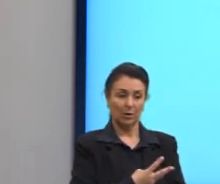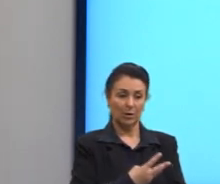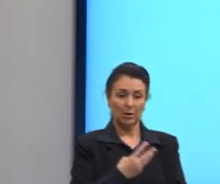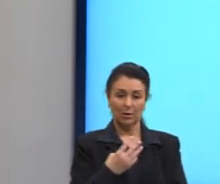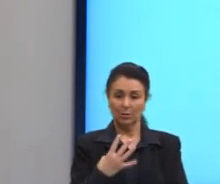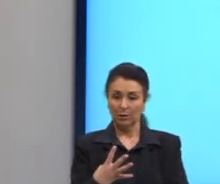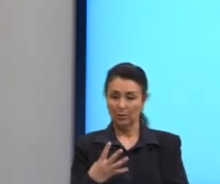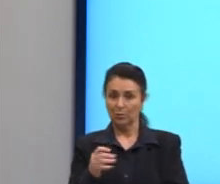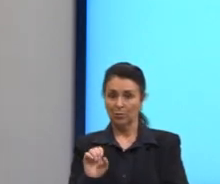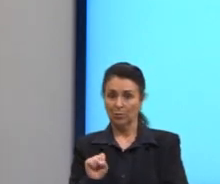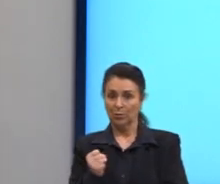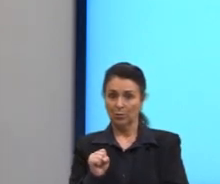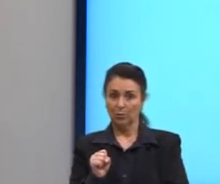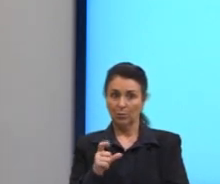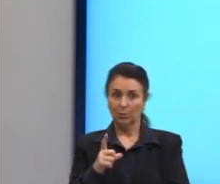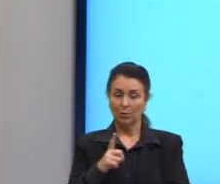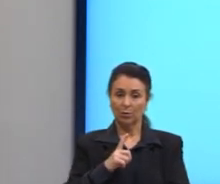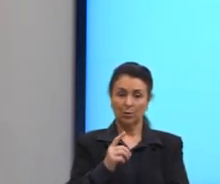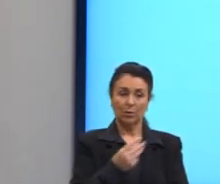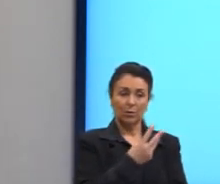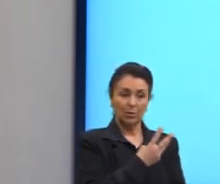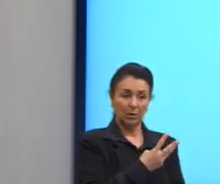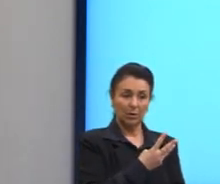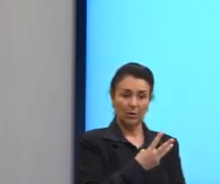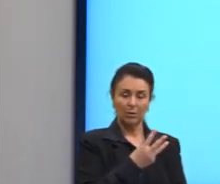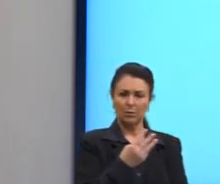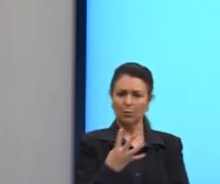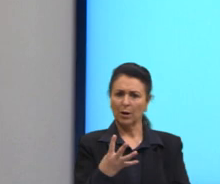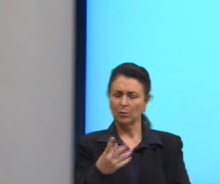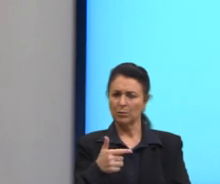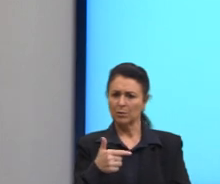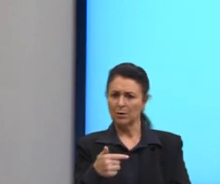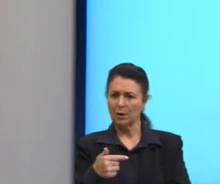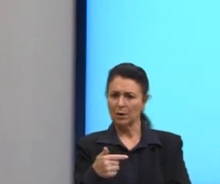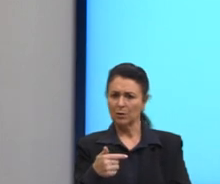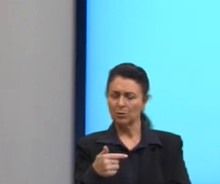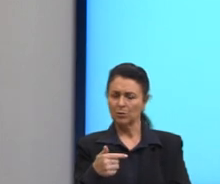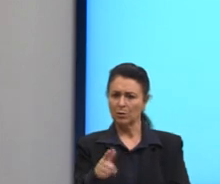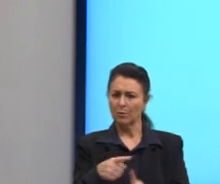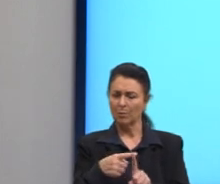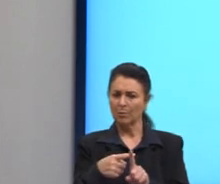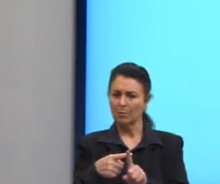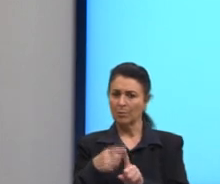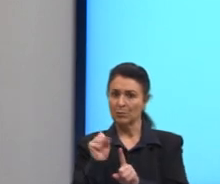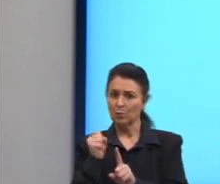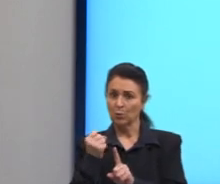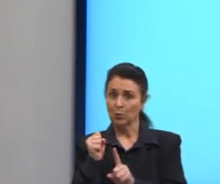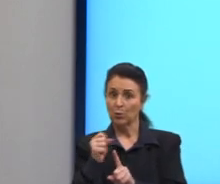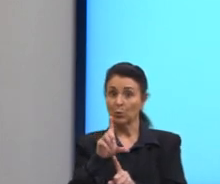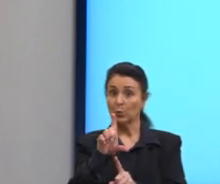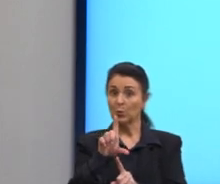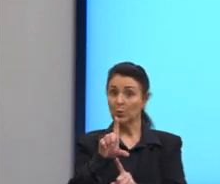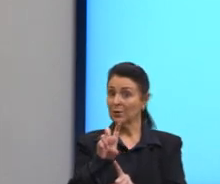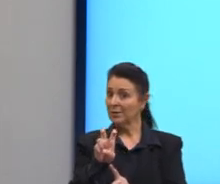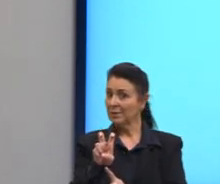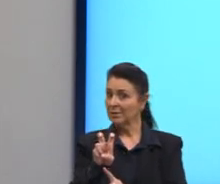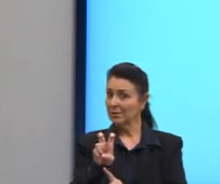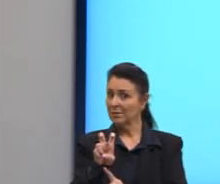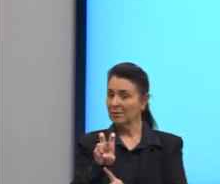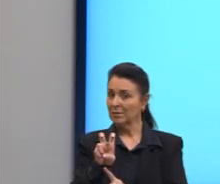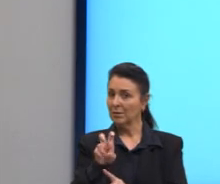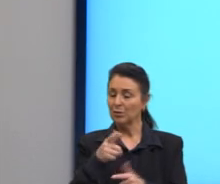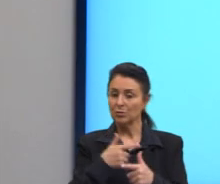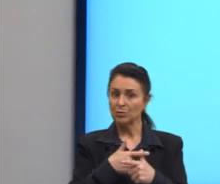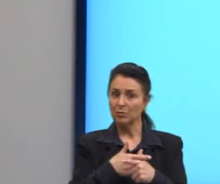quatro e oito nós temos que ter mais quatro é 77 mais oito é 15 esse